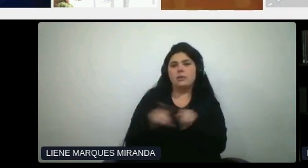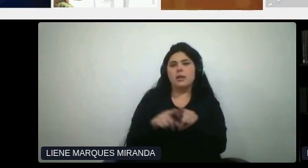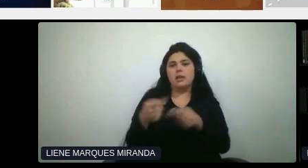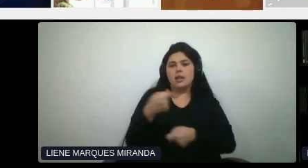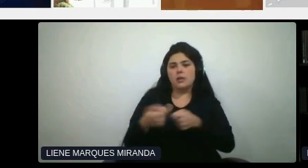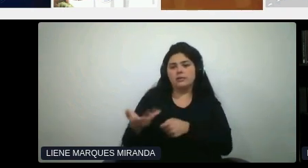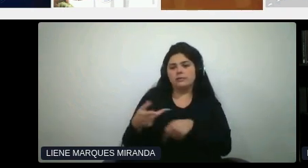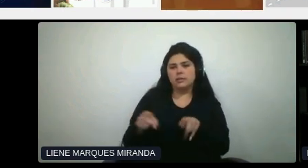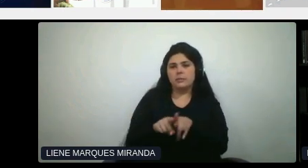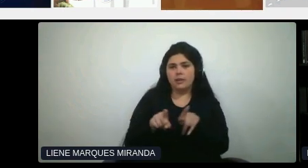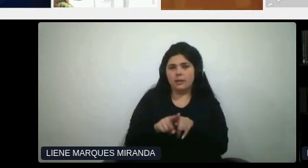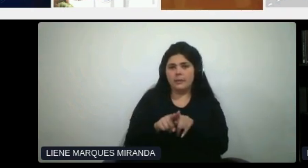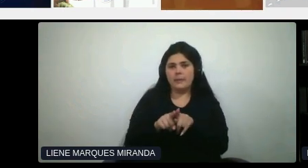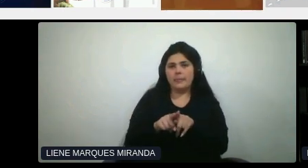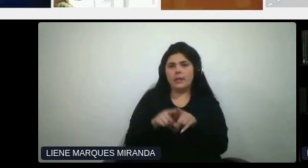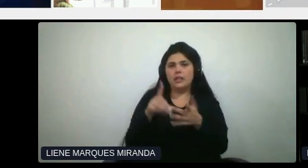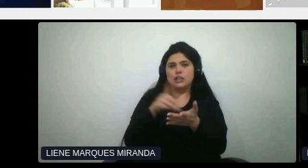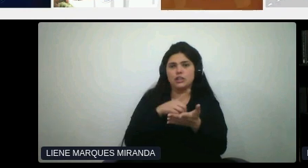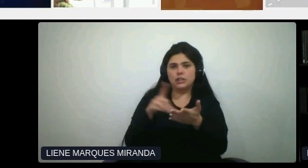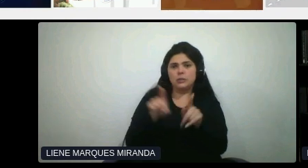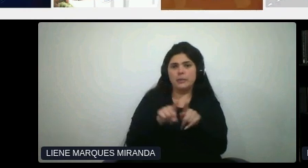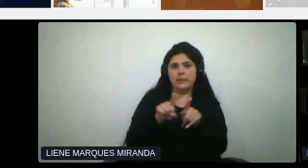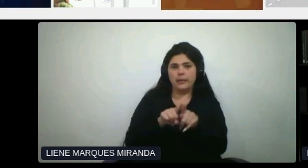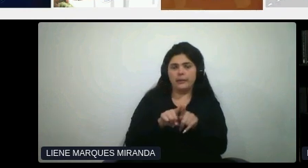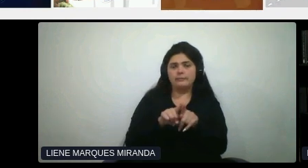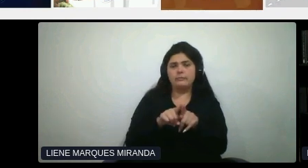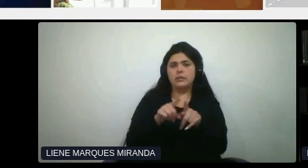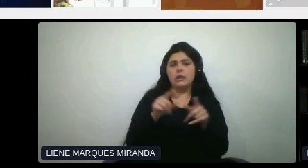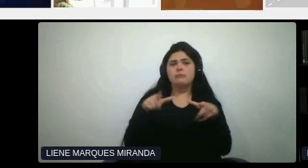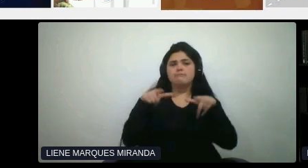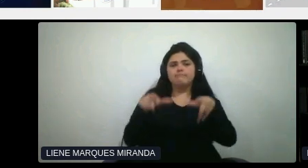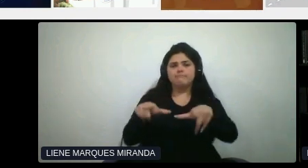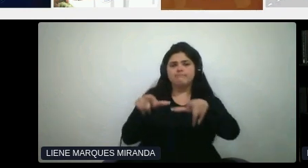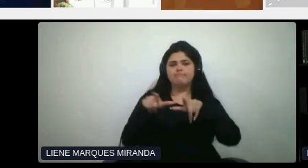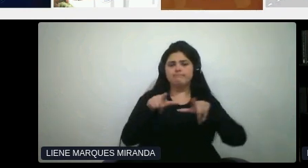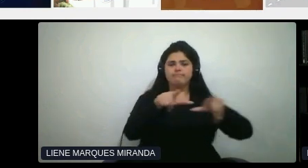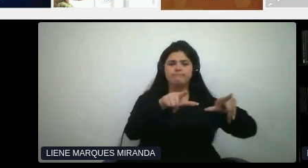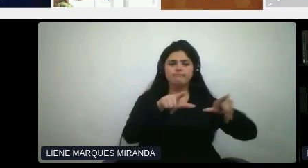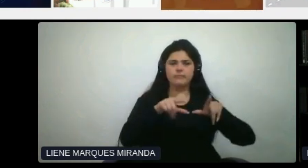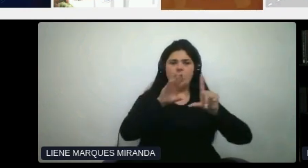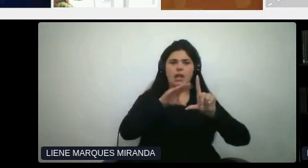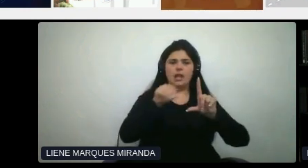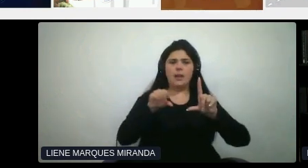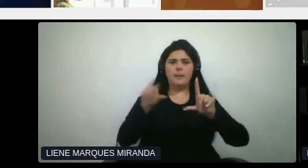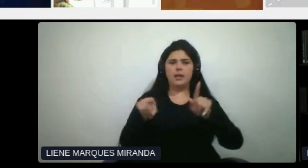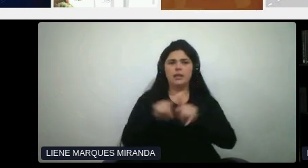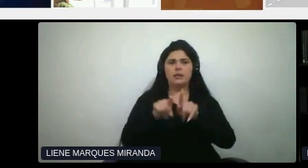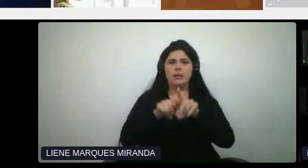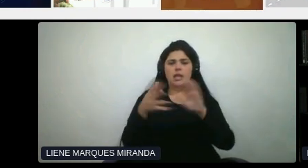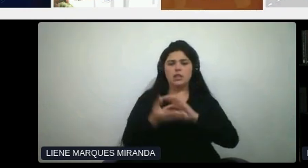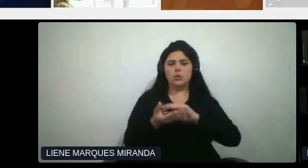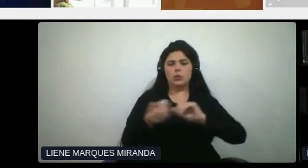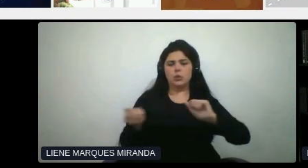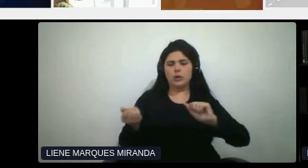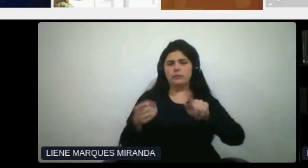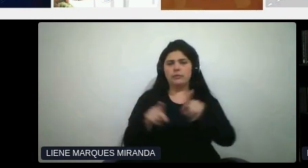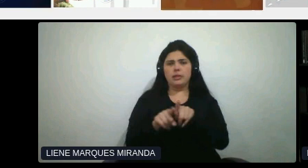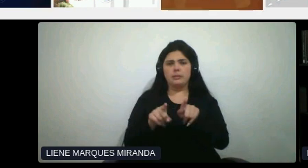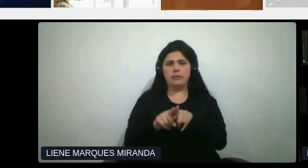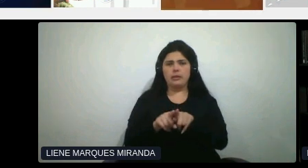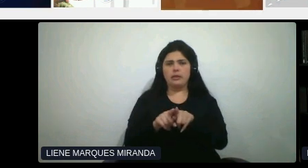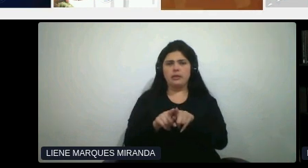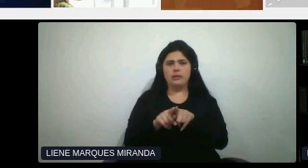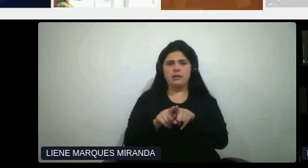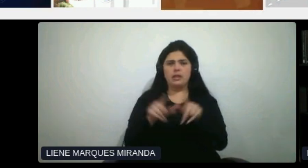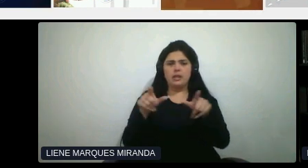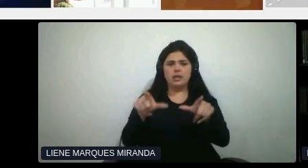e Lean Digital. Tá? Tem algumas certificações falando de Kanban, Lean, Scrum, e as certificações que